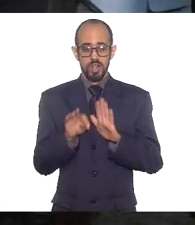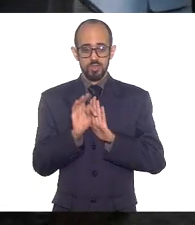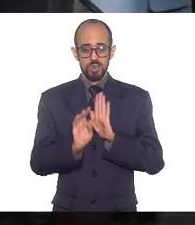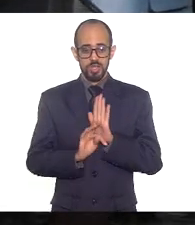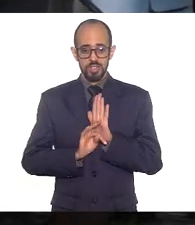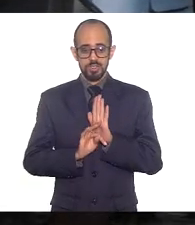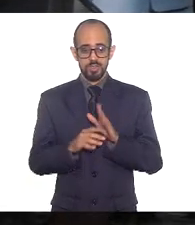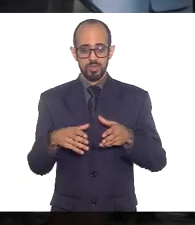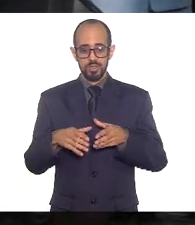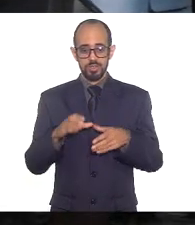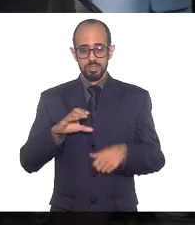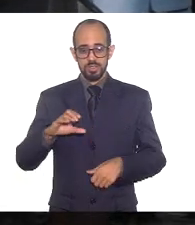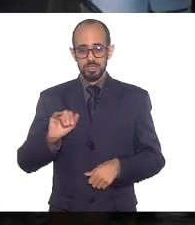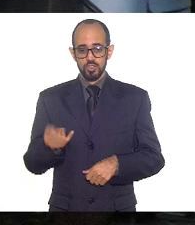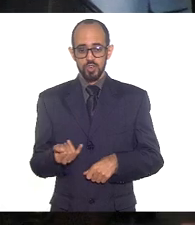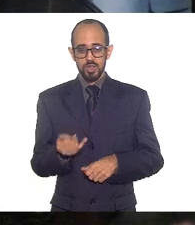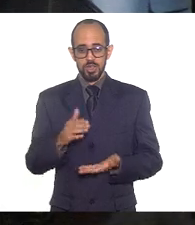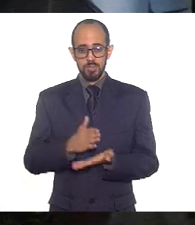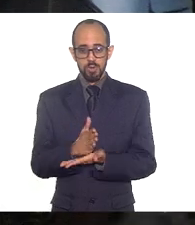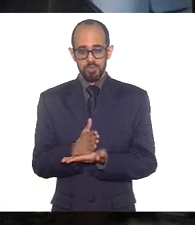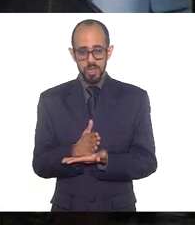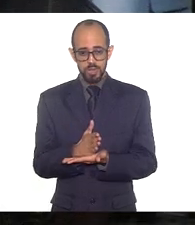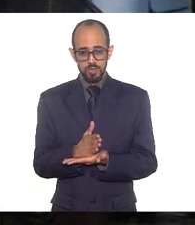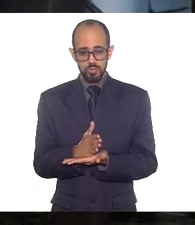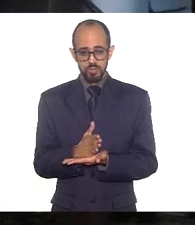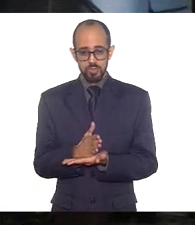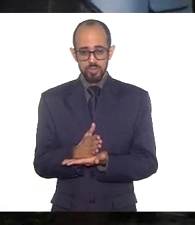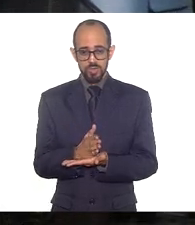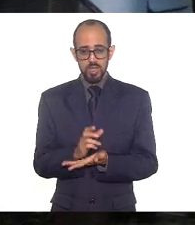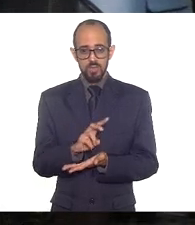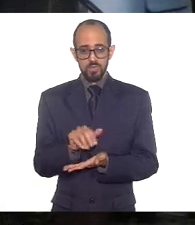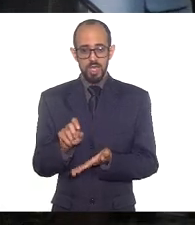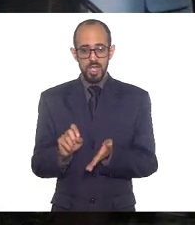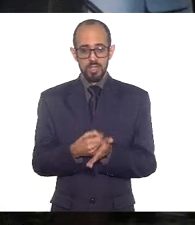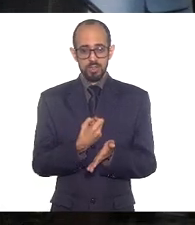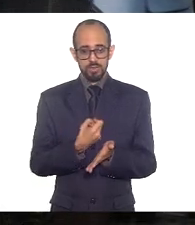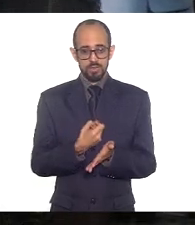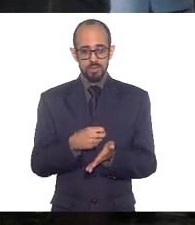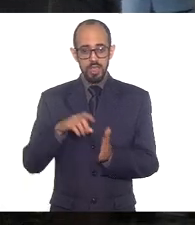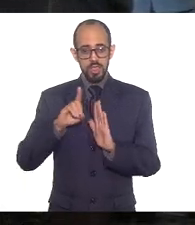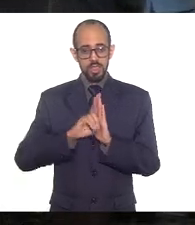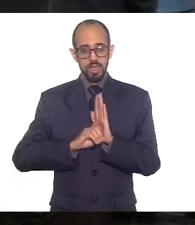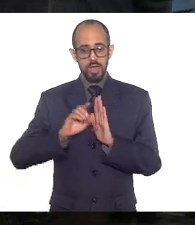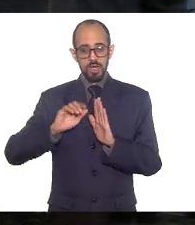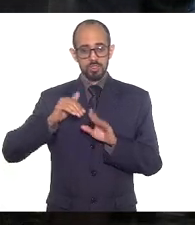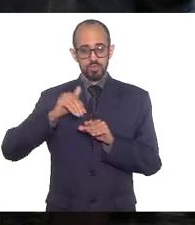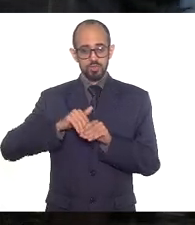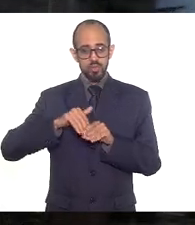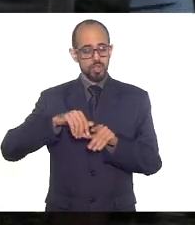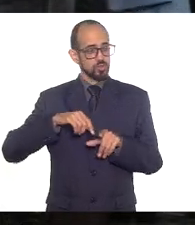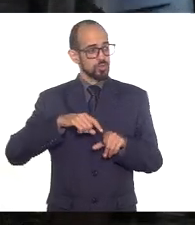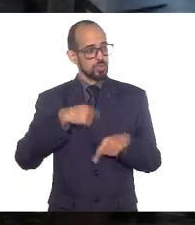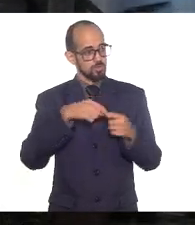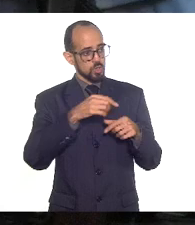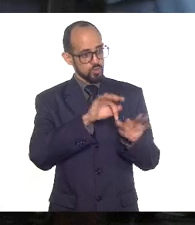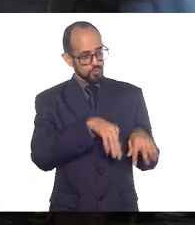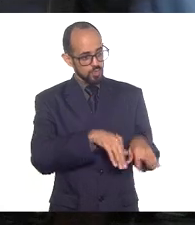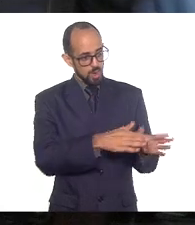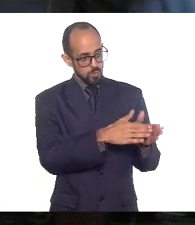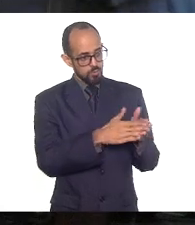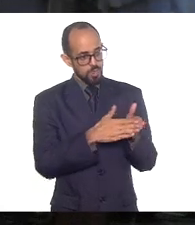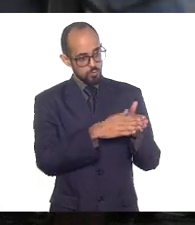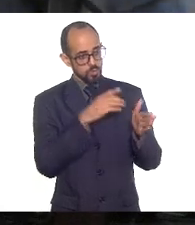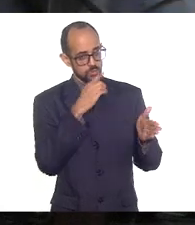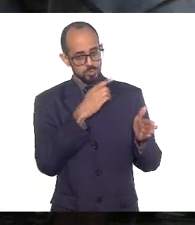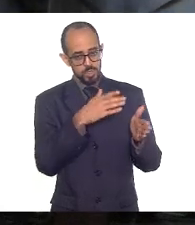redação na condição de coleção de física sobre a palavra diz Cristão aprovado com a autora declaração de voto Presidente anuncia